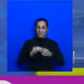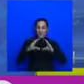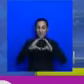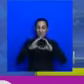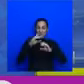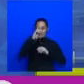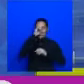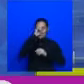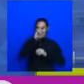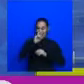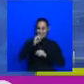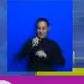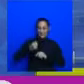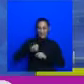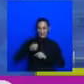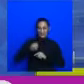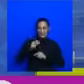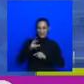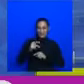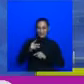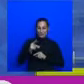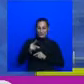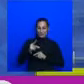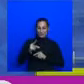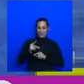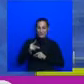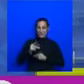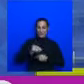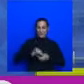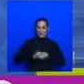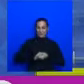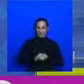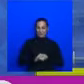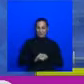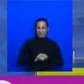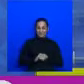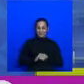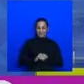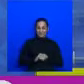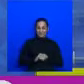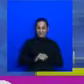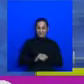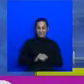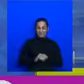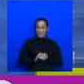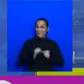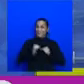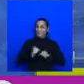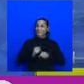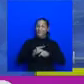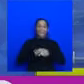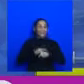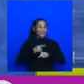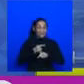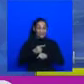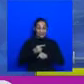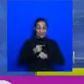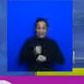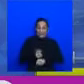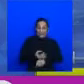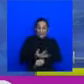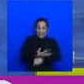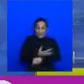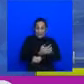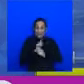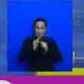Bola amarela, número 12. Amarela, 12. E pode ser agora, hein? A